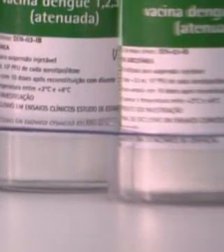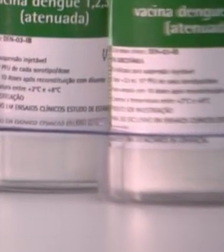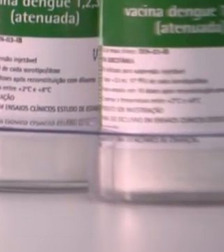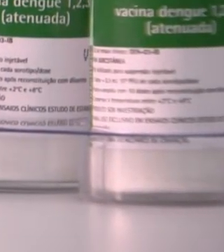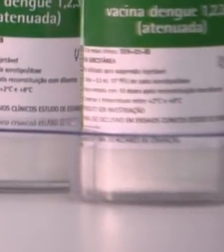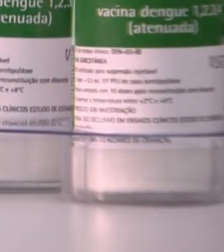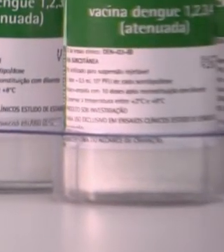Tchau.